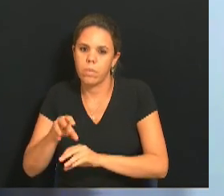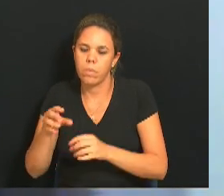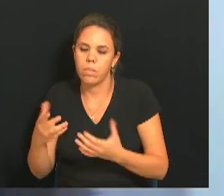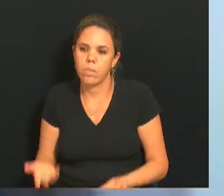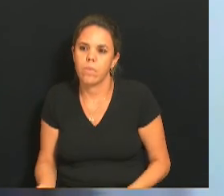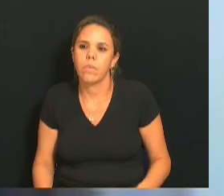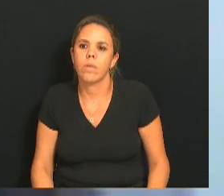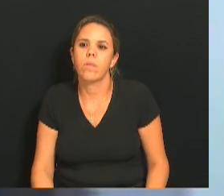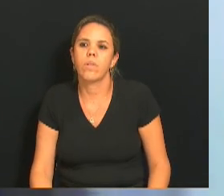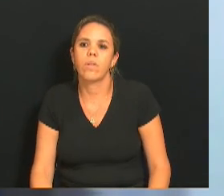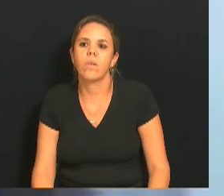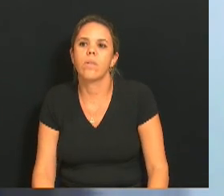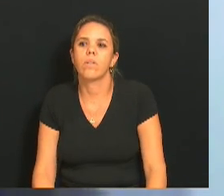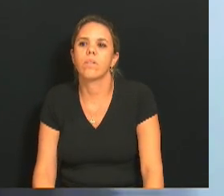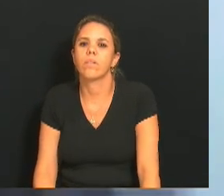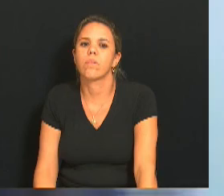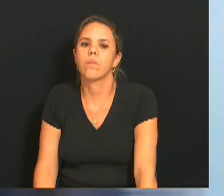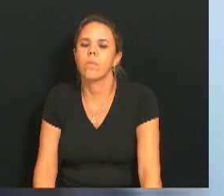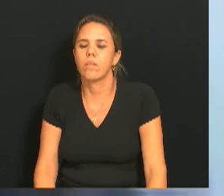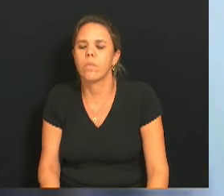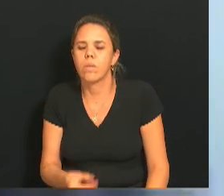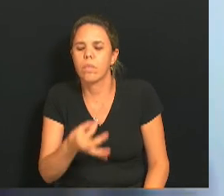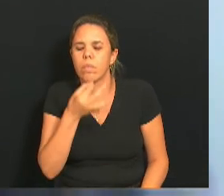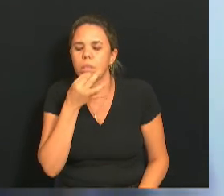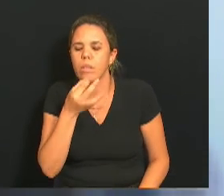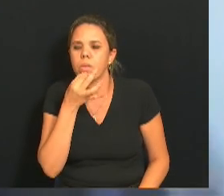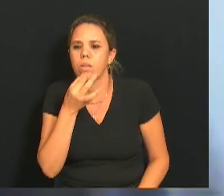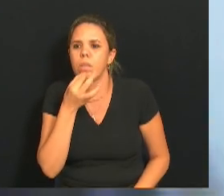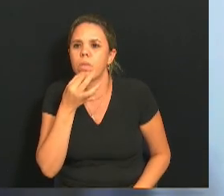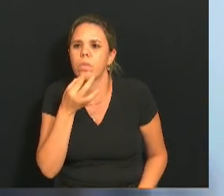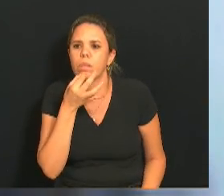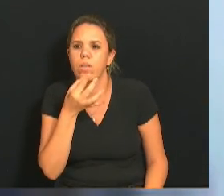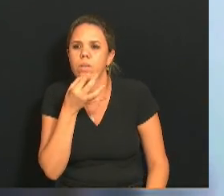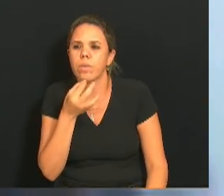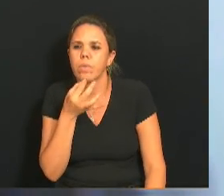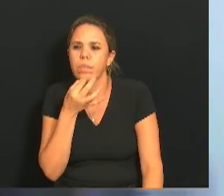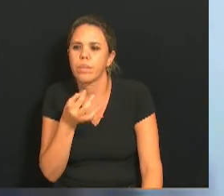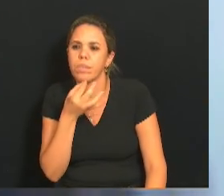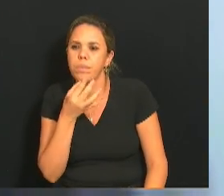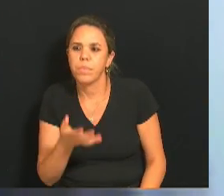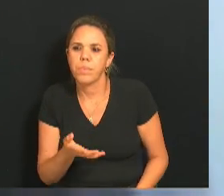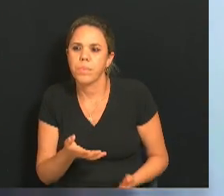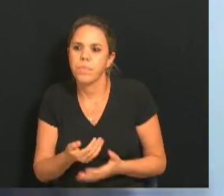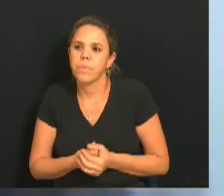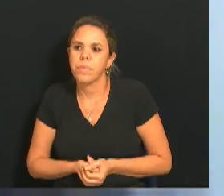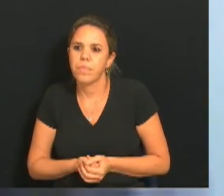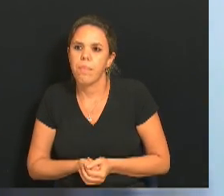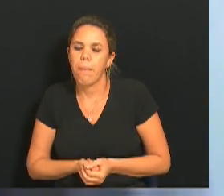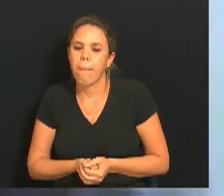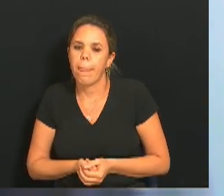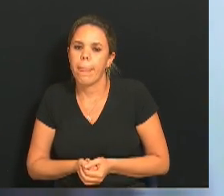questão. Então, do nosso ponto de vista, nós respondemos com bastante tranquilidade as questões que foram apontadas